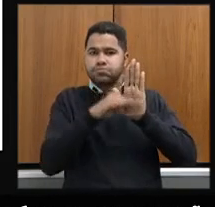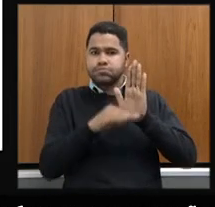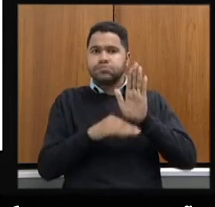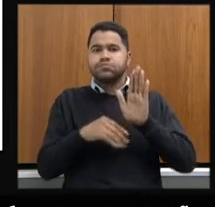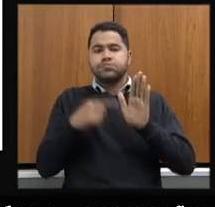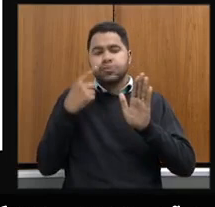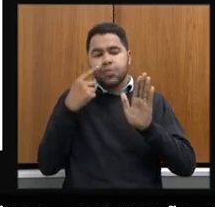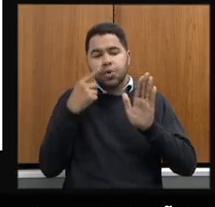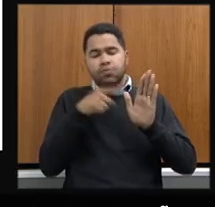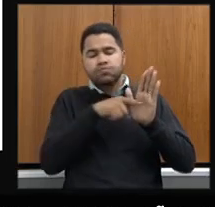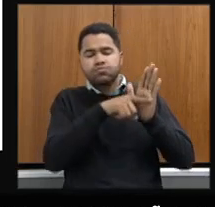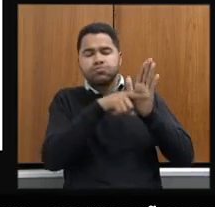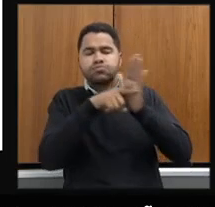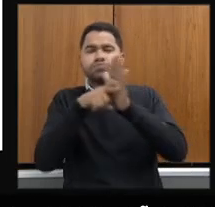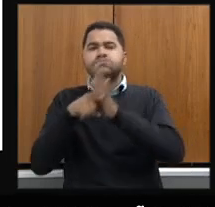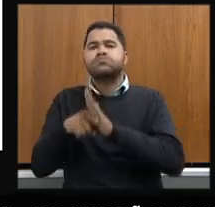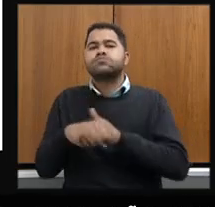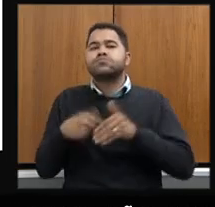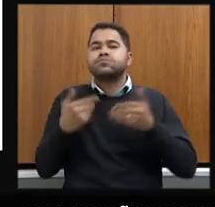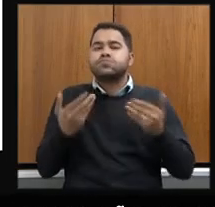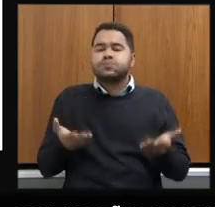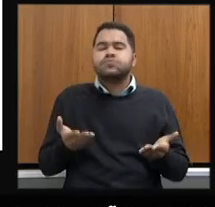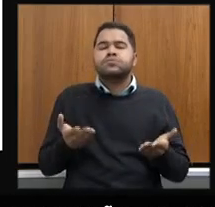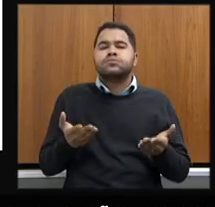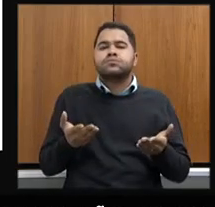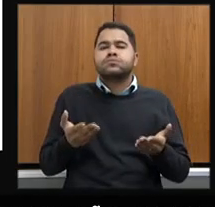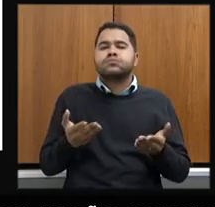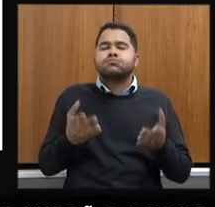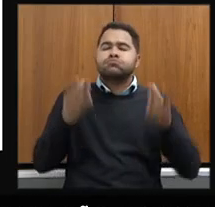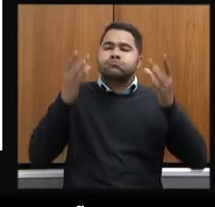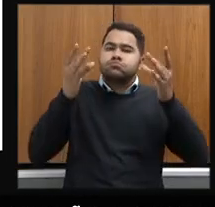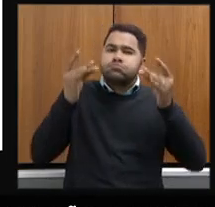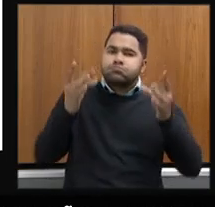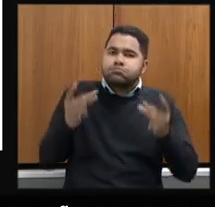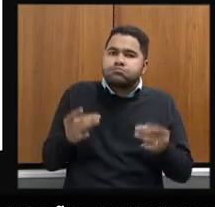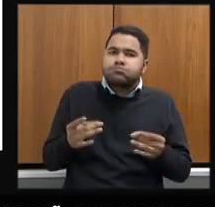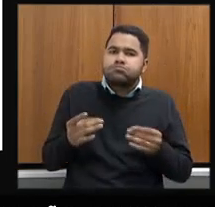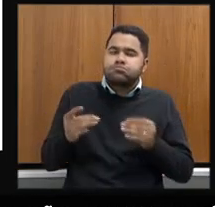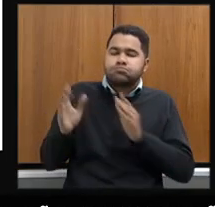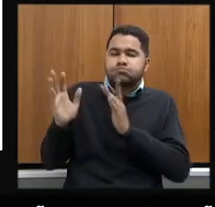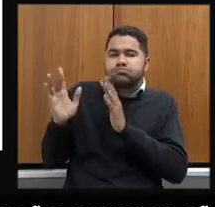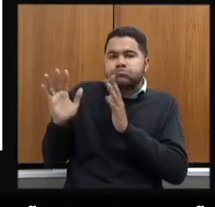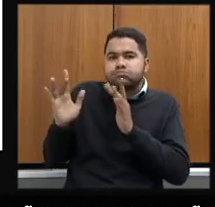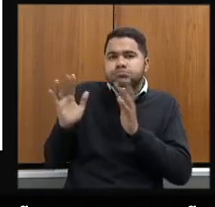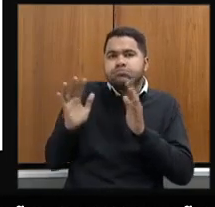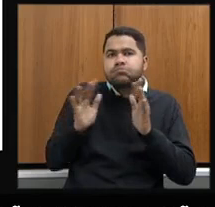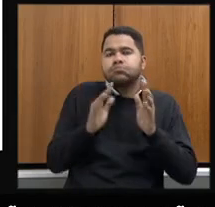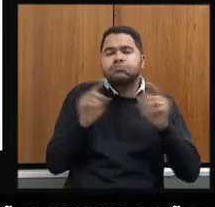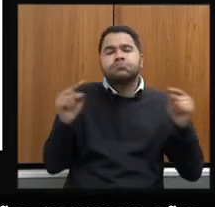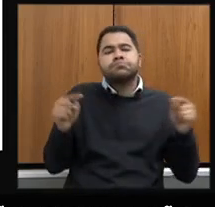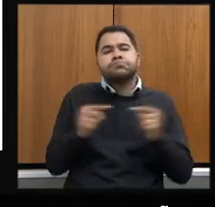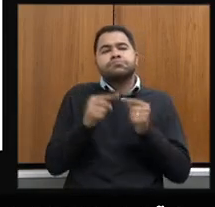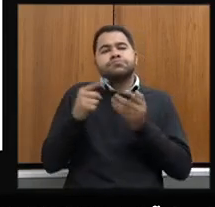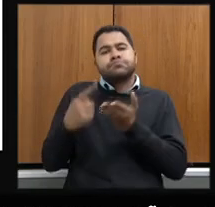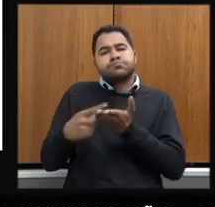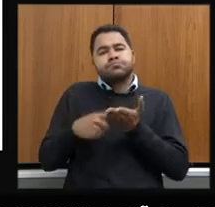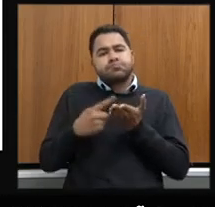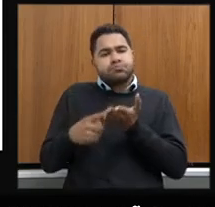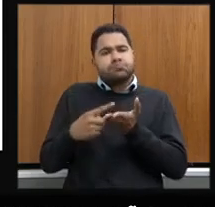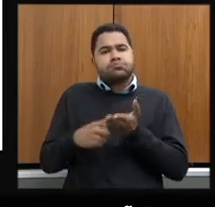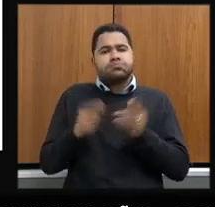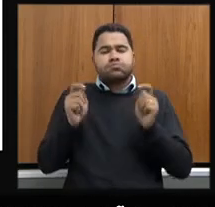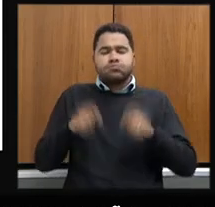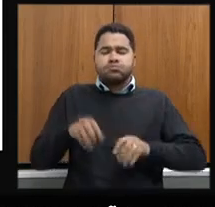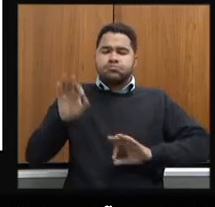de consulta Popular esses projetos portanto estão em detalhamento Seguindo os trâmites previstos No acordo para que então